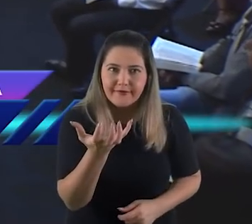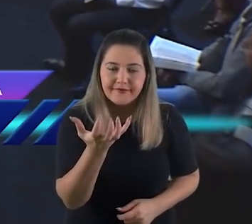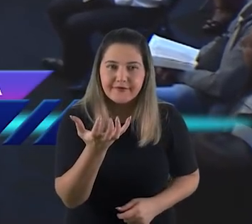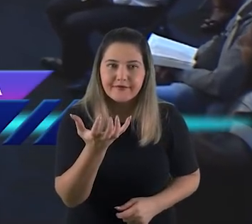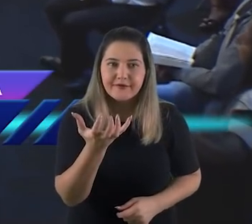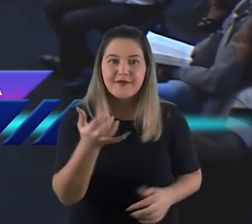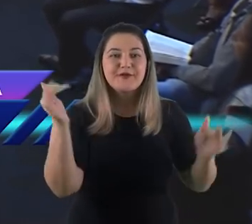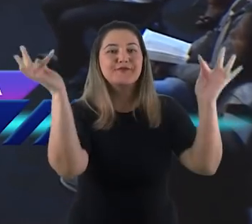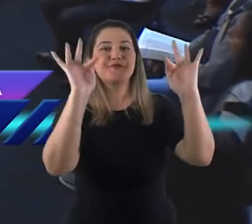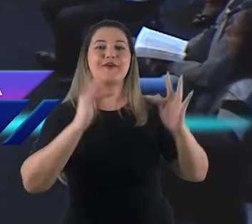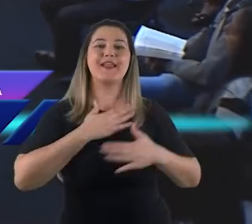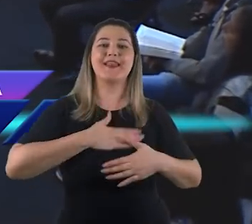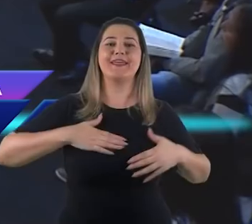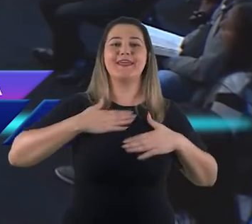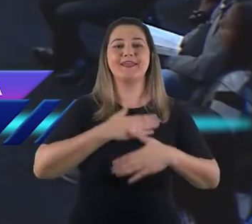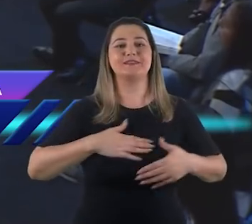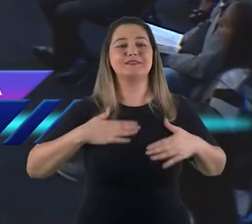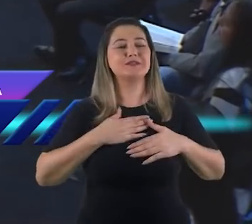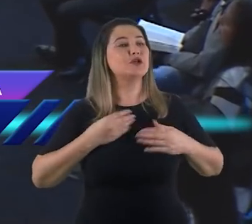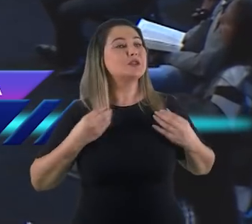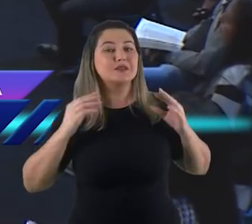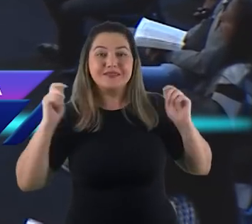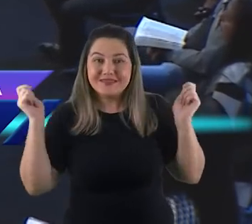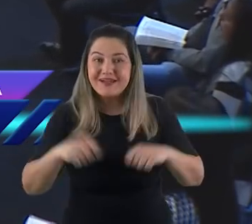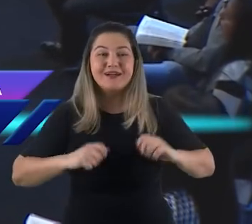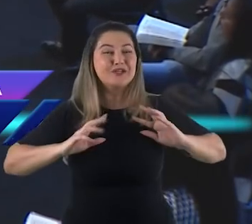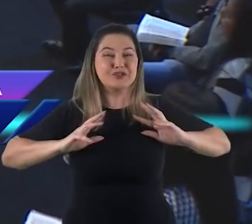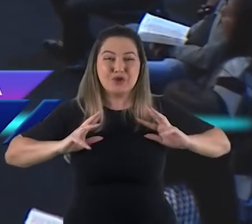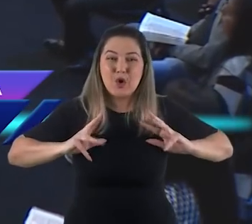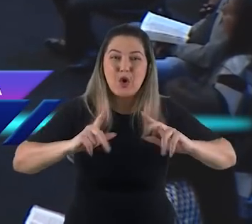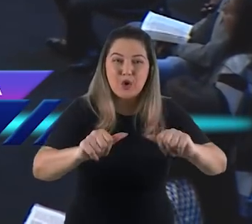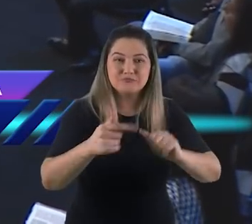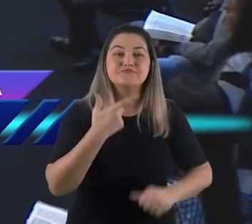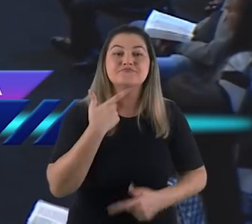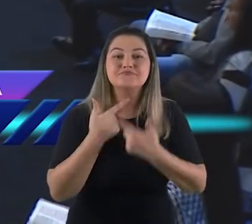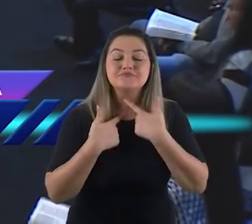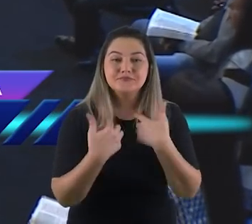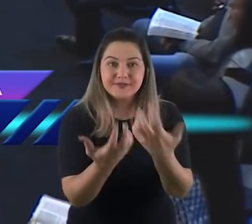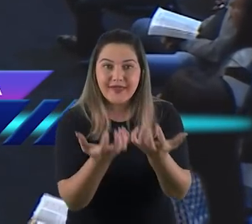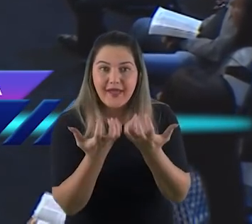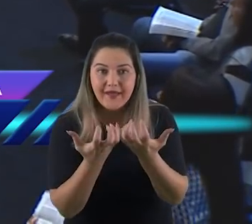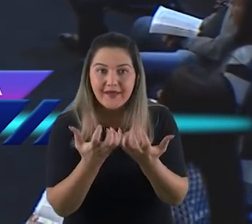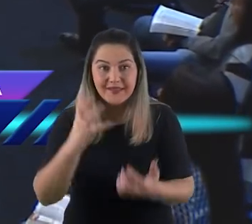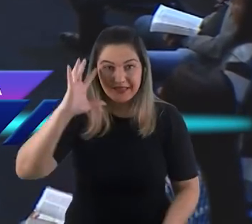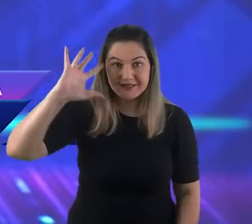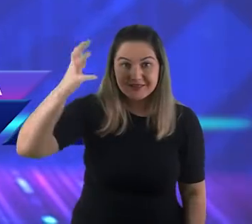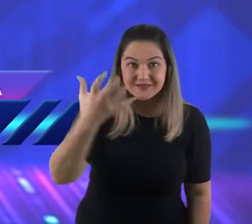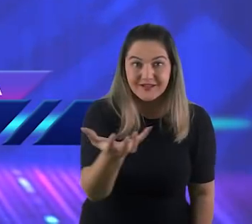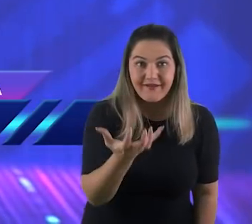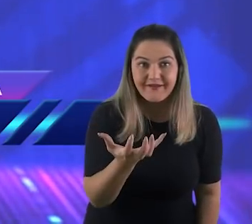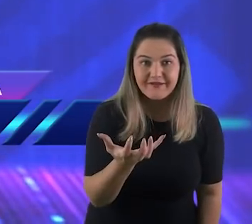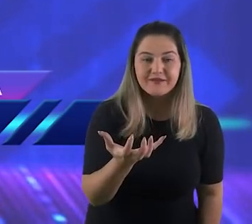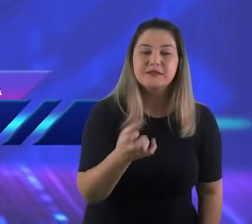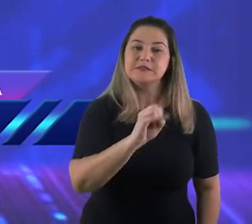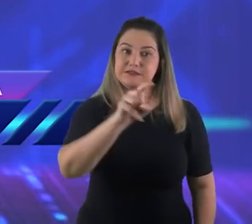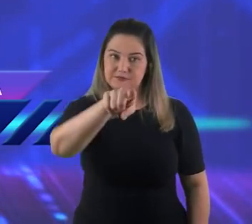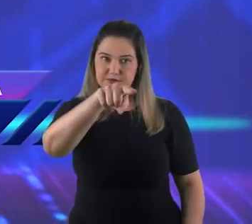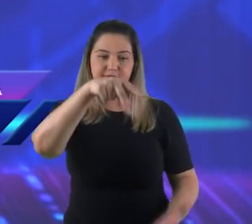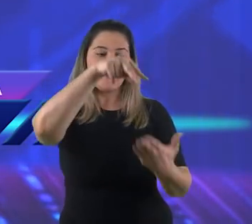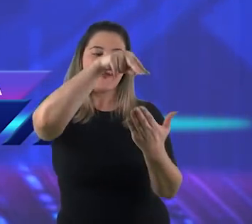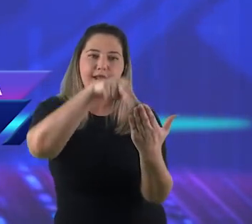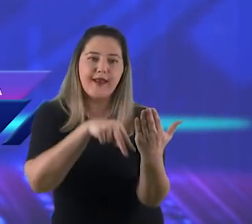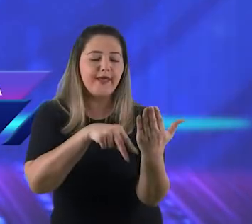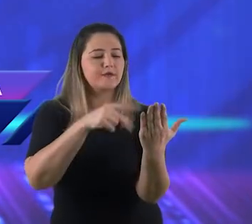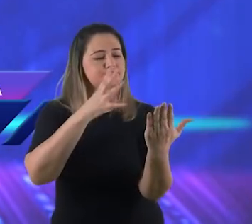Ser feliz não é para quem pode. Ser feliz é para quem quer. É para quem decide. Se você